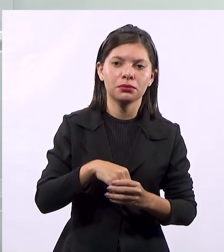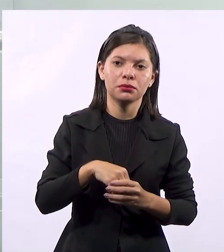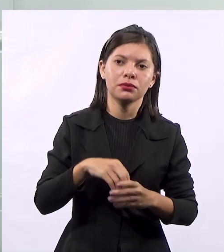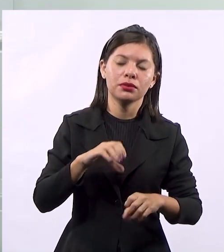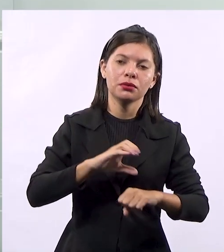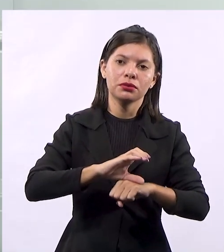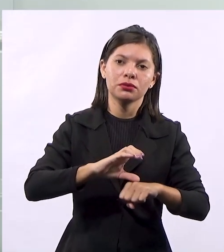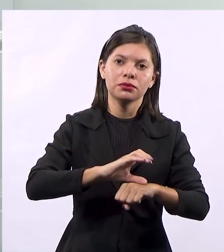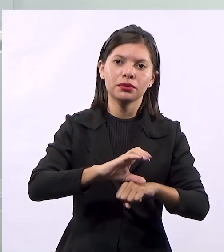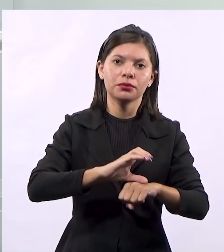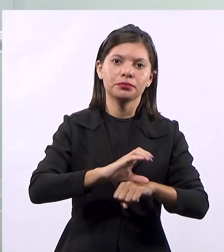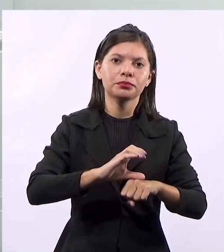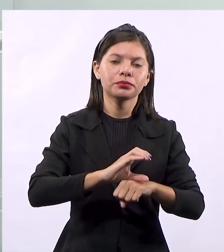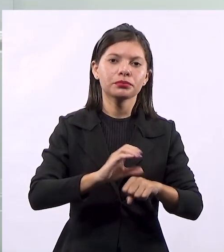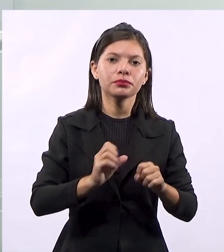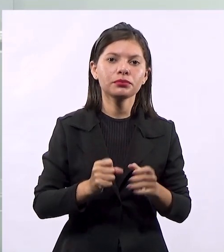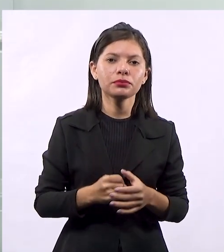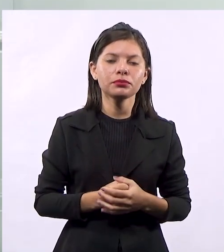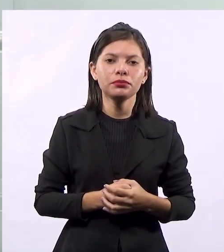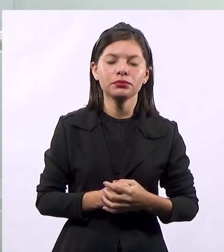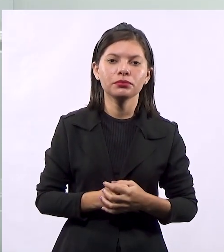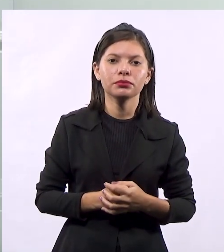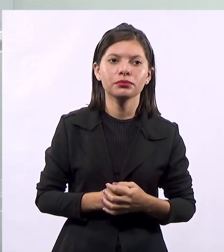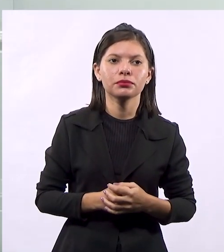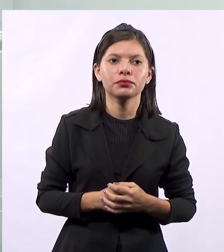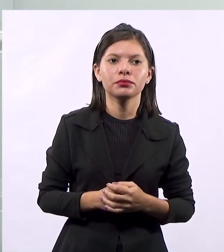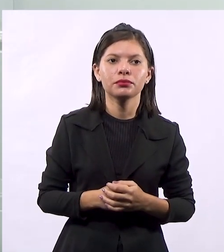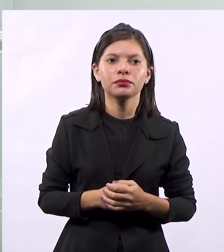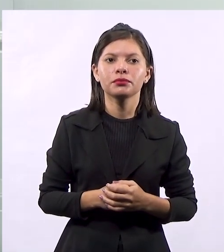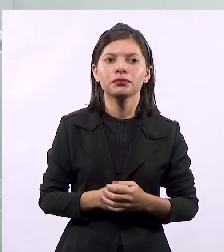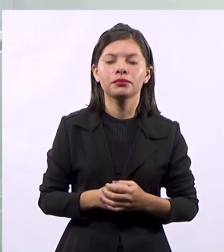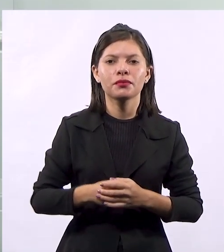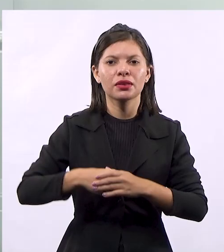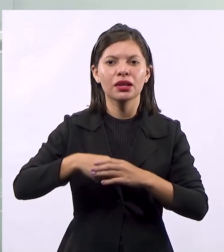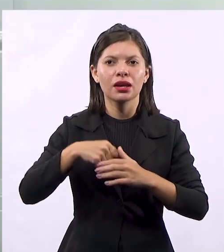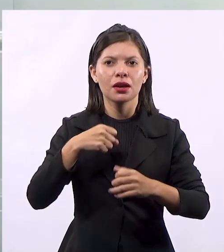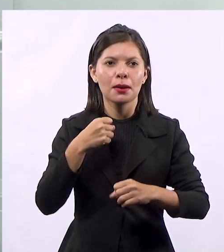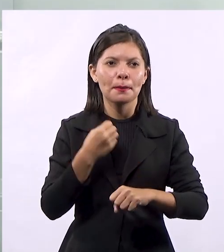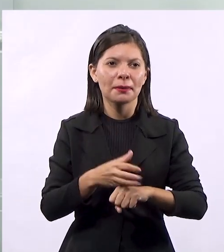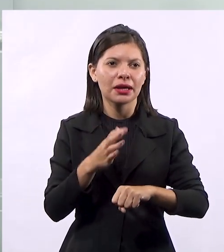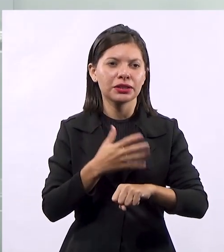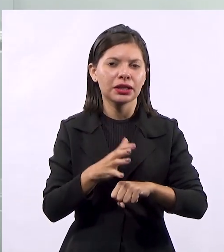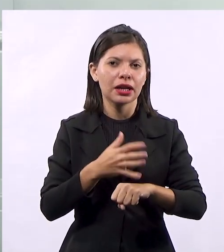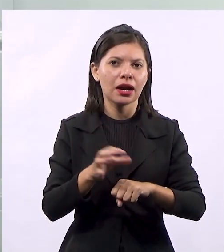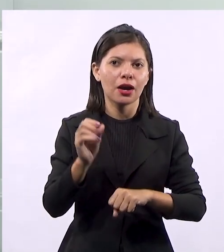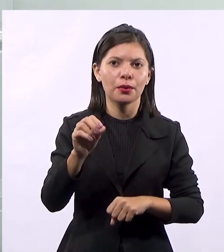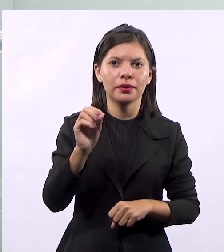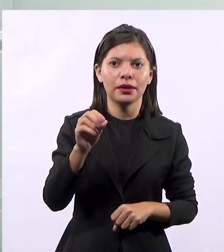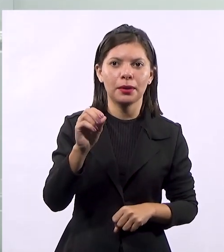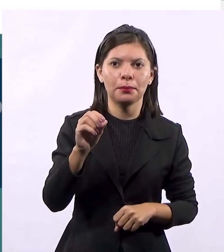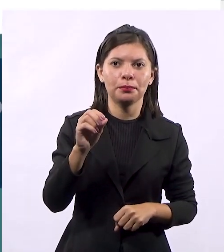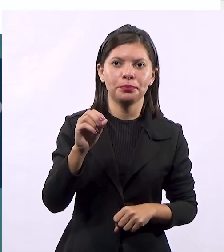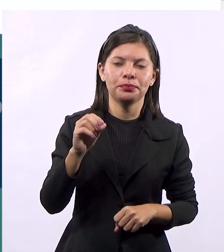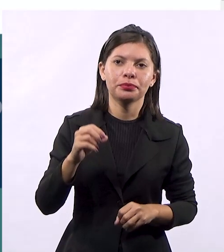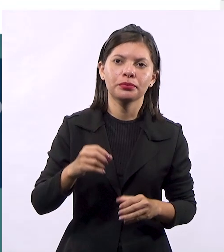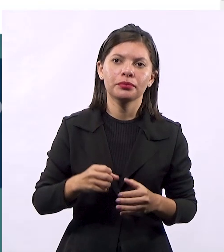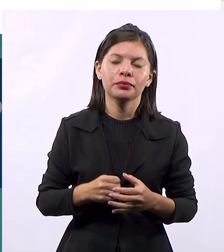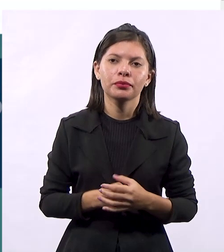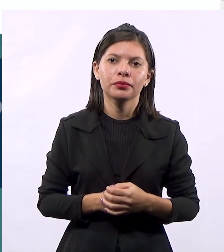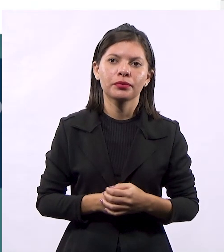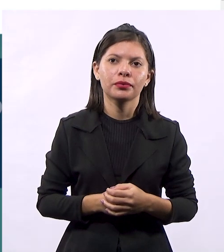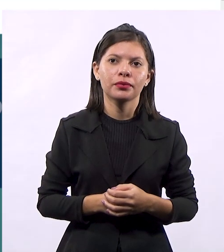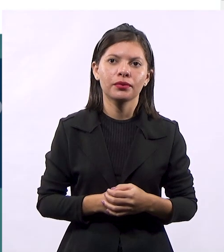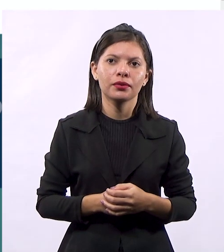é desenvolvimento da pessoa o primeiro princípio que a gente tem dentro da Constituição para a educação.